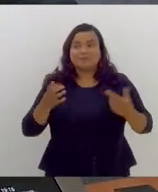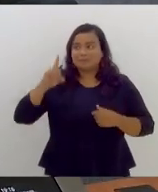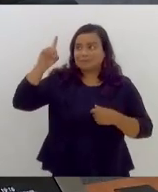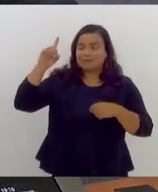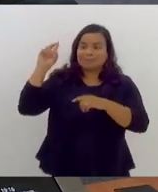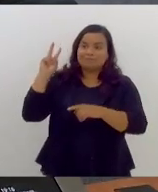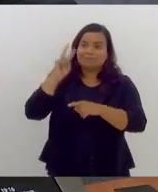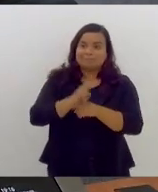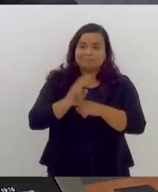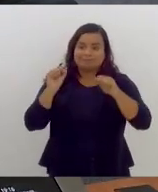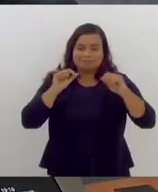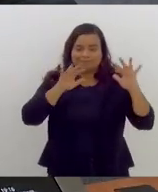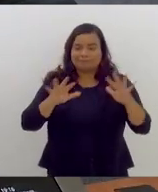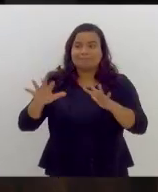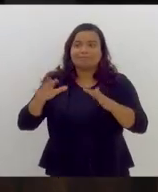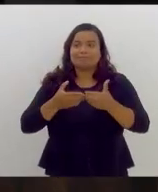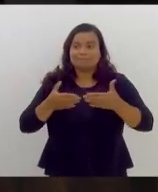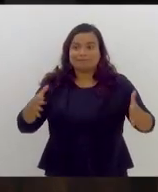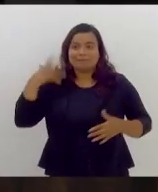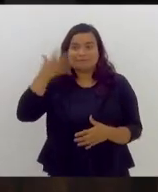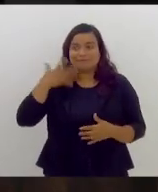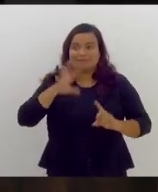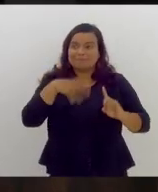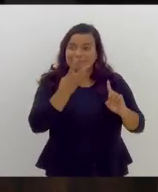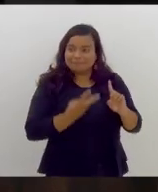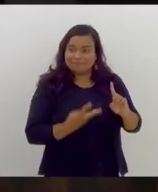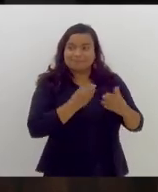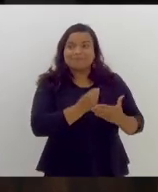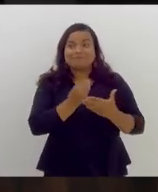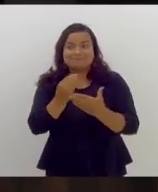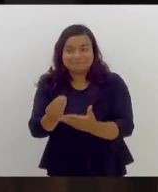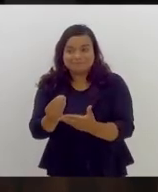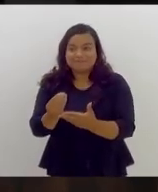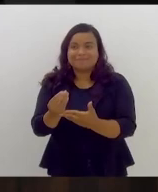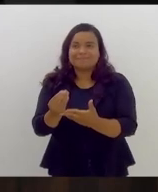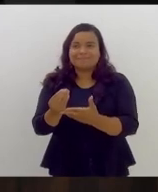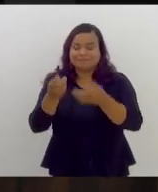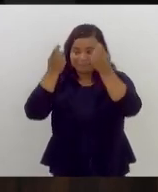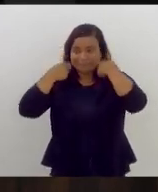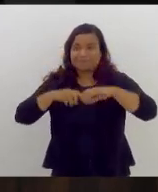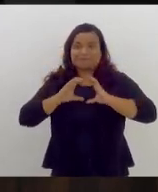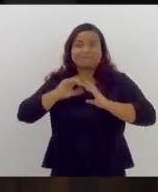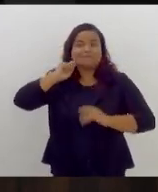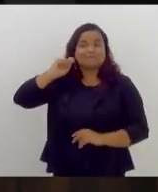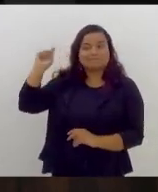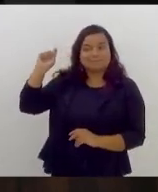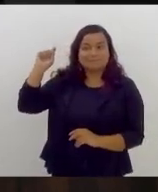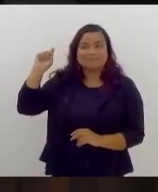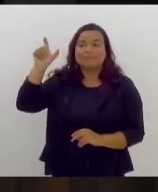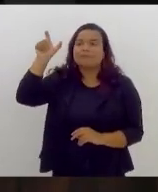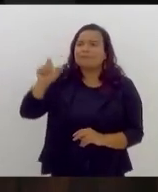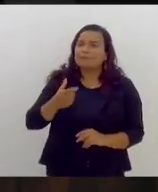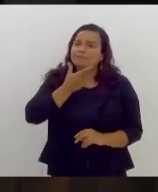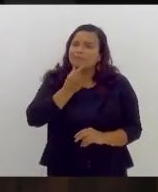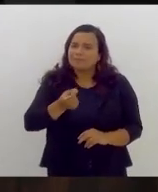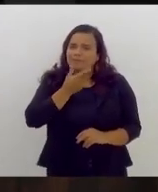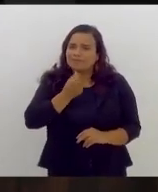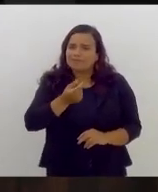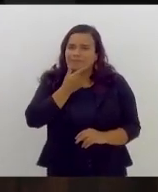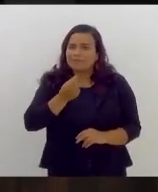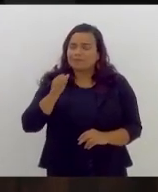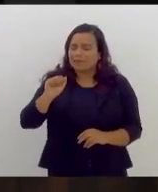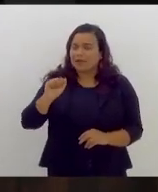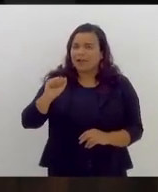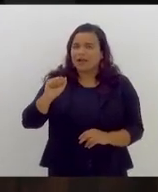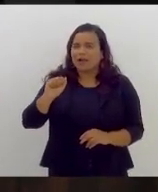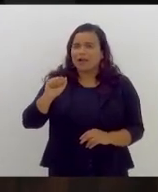proteção de Deus, declaro aberta a sessão solene entrega da medalha Tiradentes ao senhor